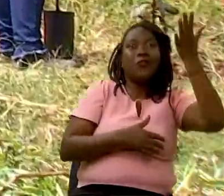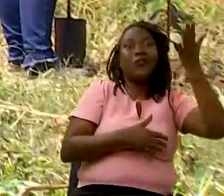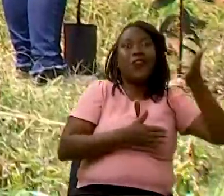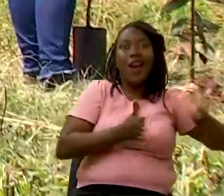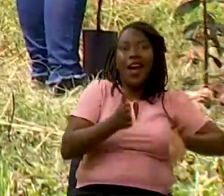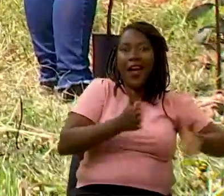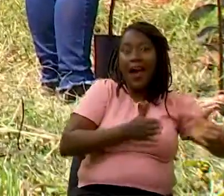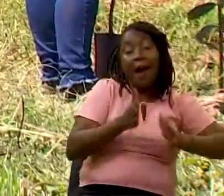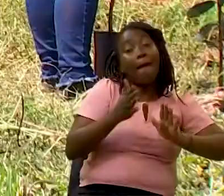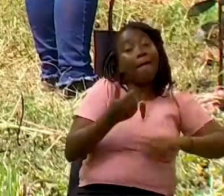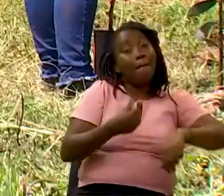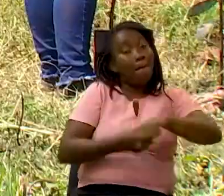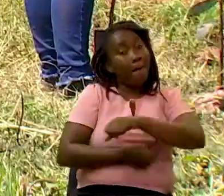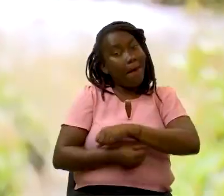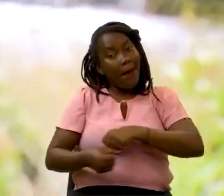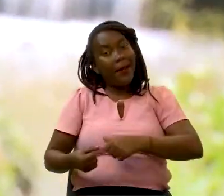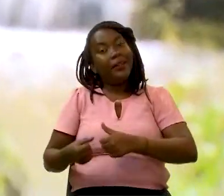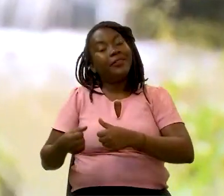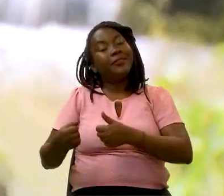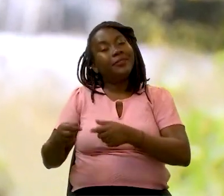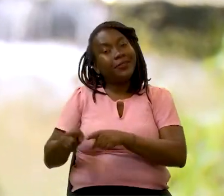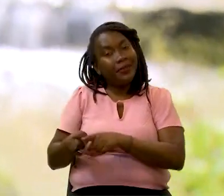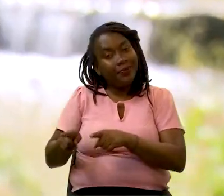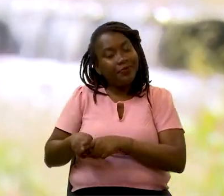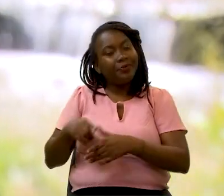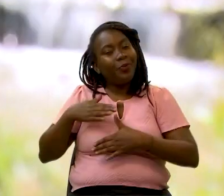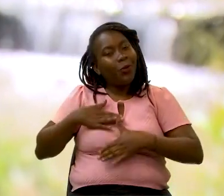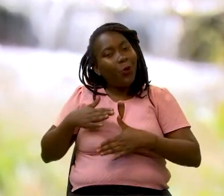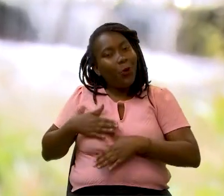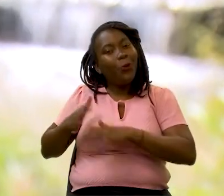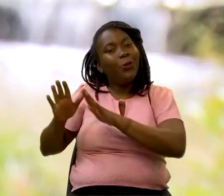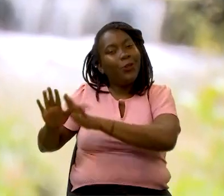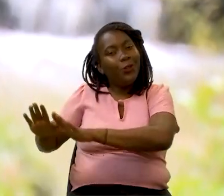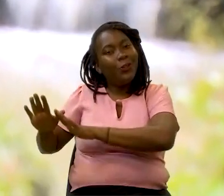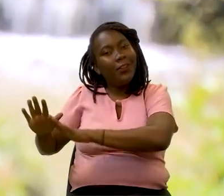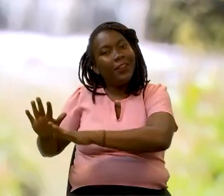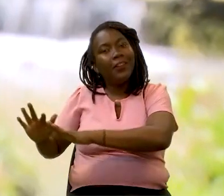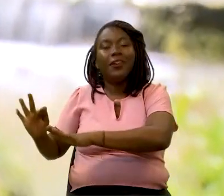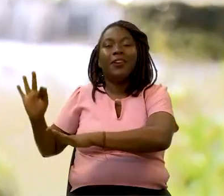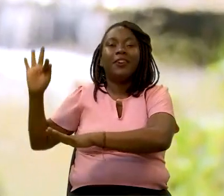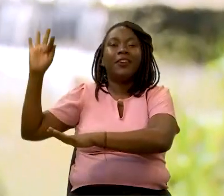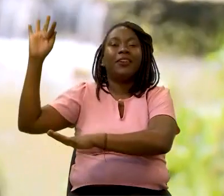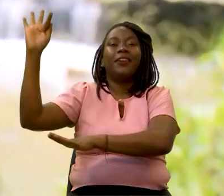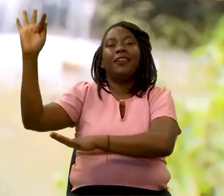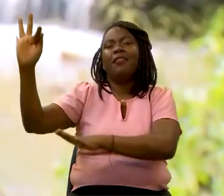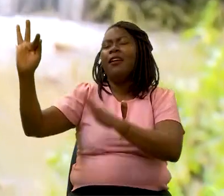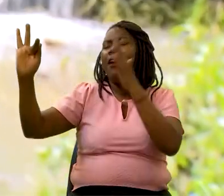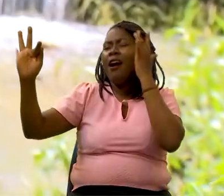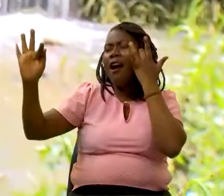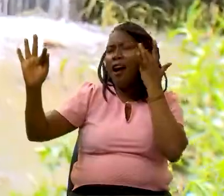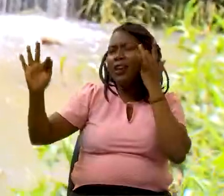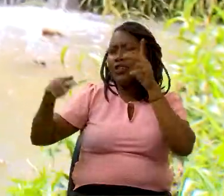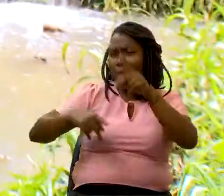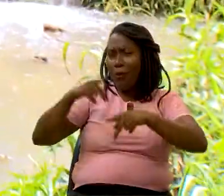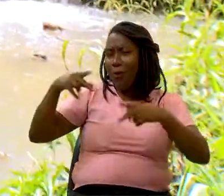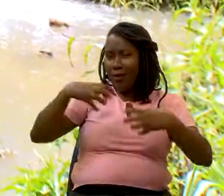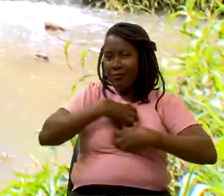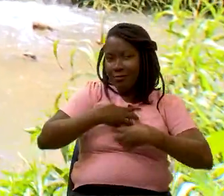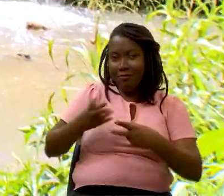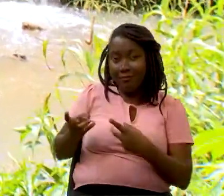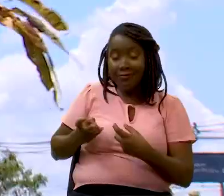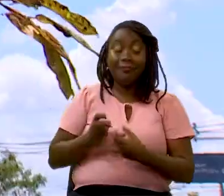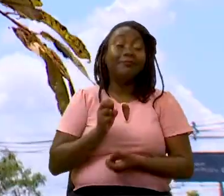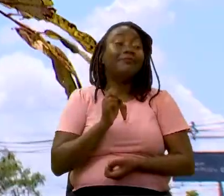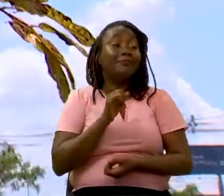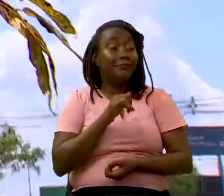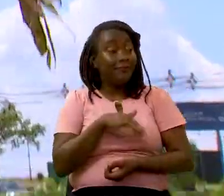fácil e acessível, mas a gente também tem que ter esse gosto em deixar não para a gente necessariamente, né? Você acha que a população está sentindo